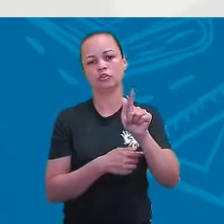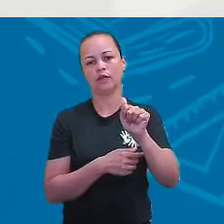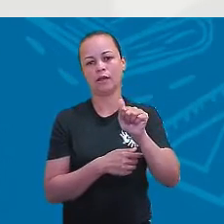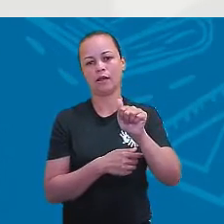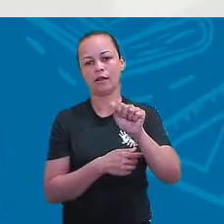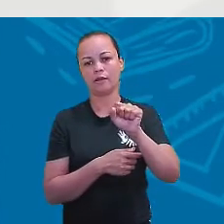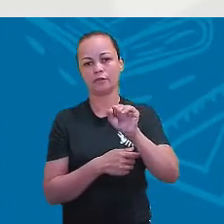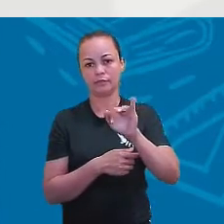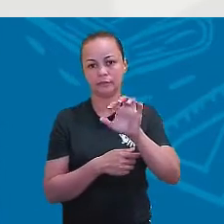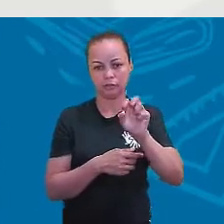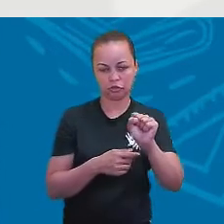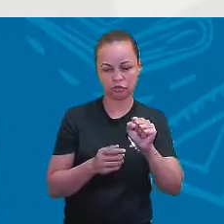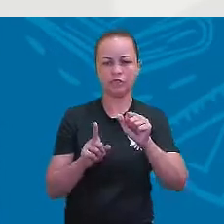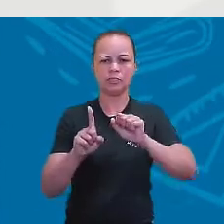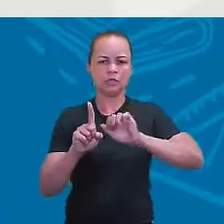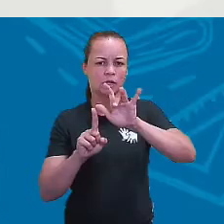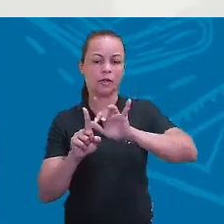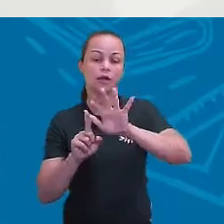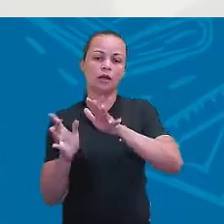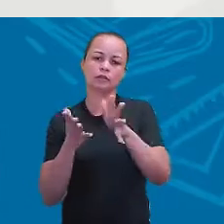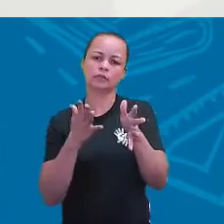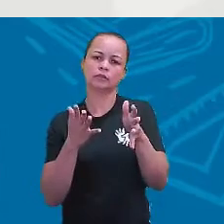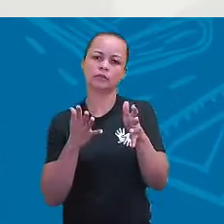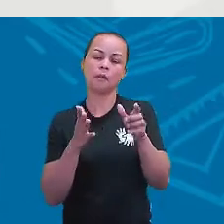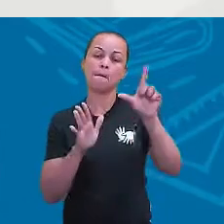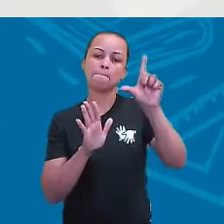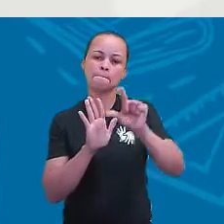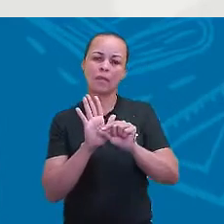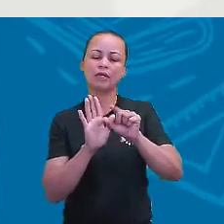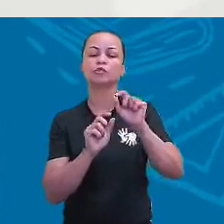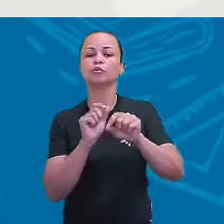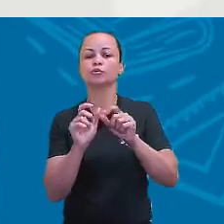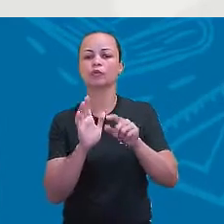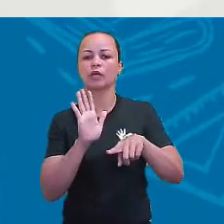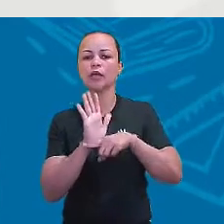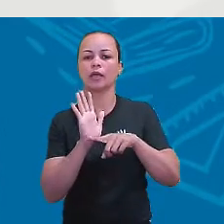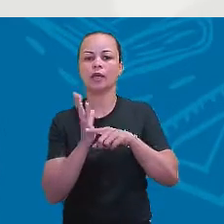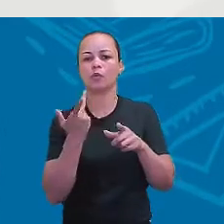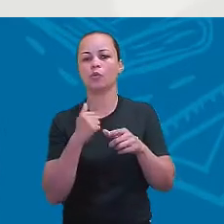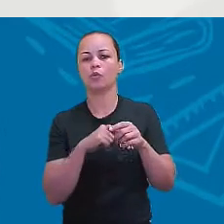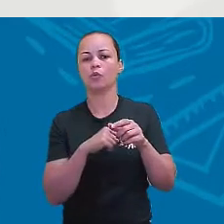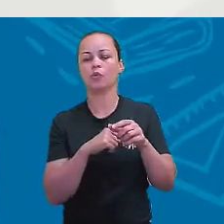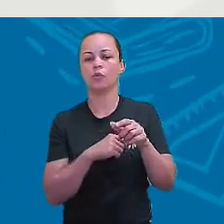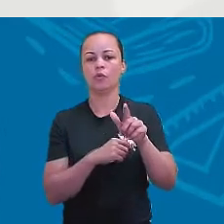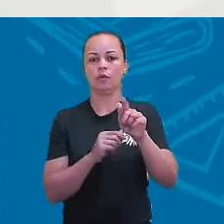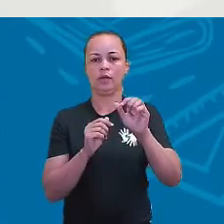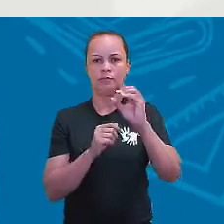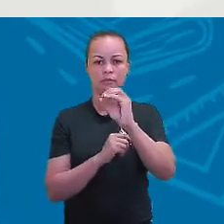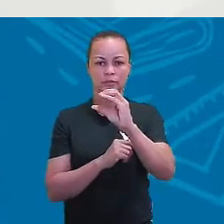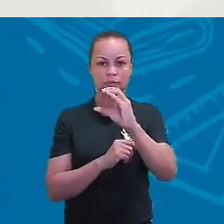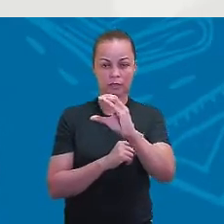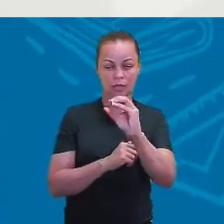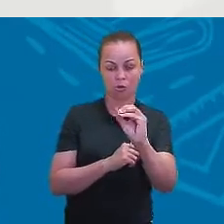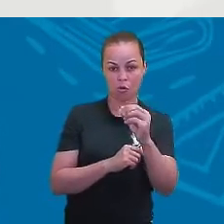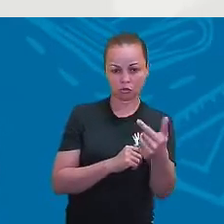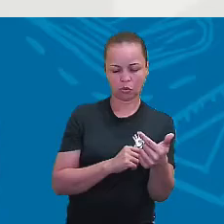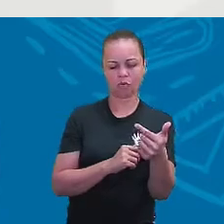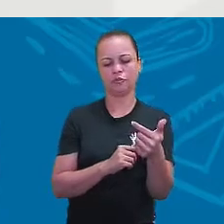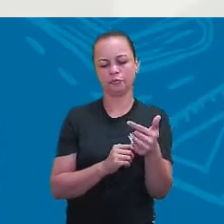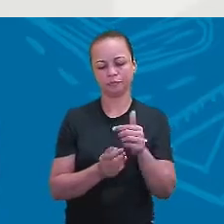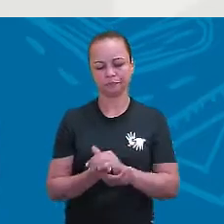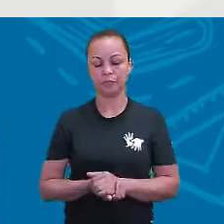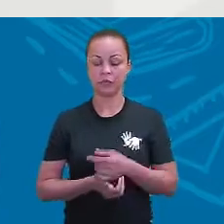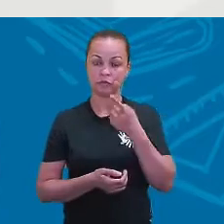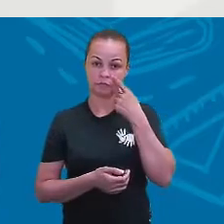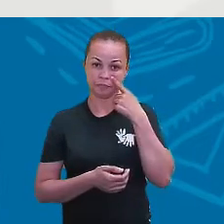1% gás carbônico. É uma quantidade que aparentemente, percentualmente, matematicamente parece pouquinho. Mas não é. Vocês vão ver que nesse